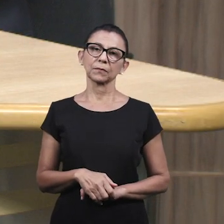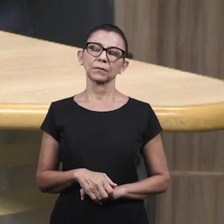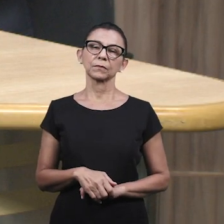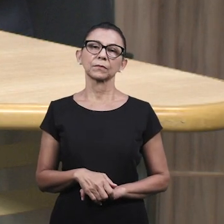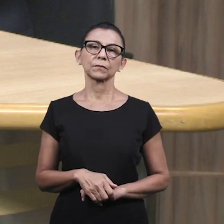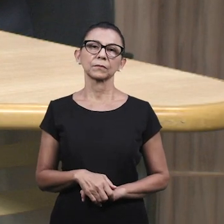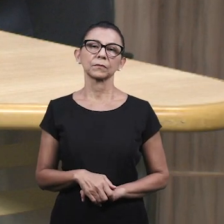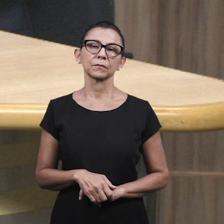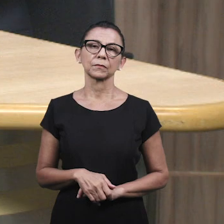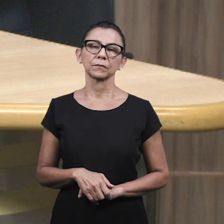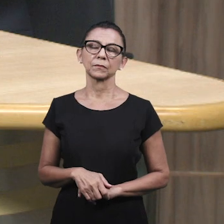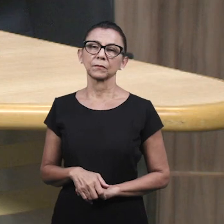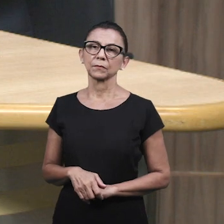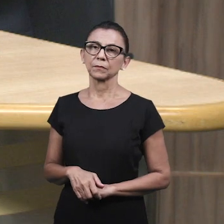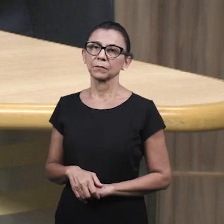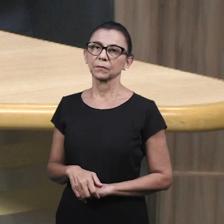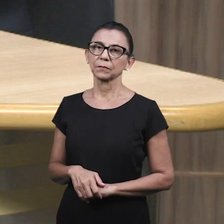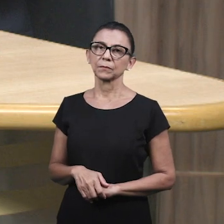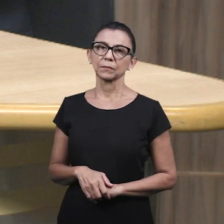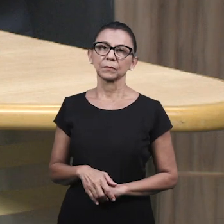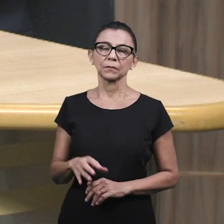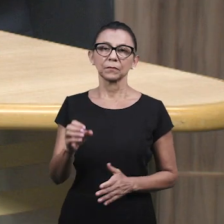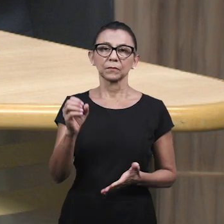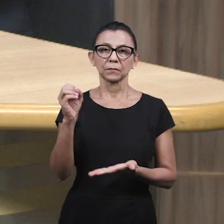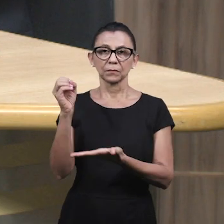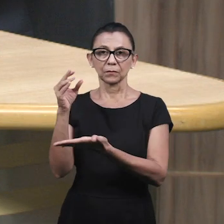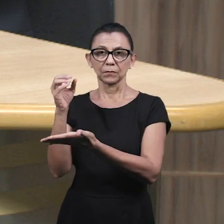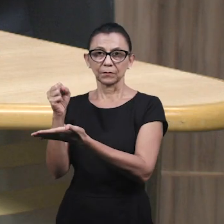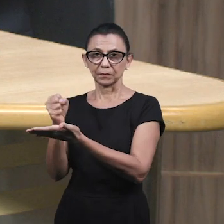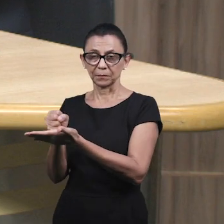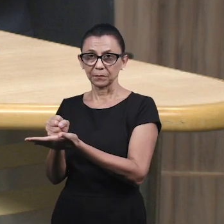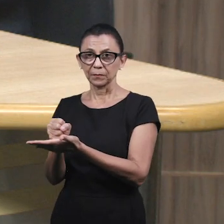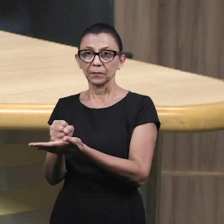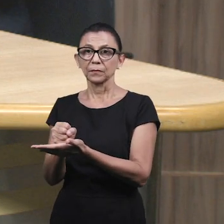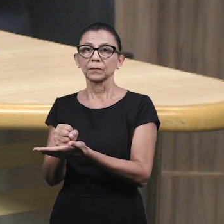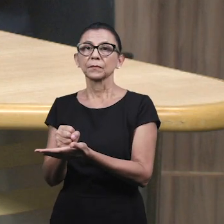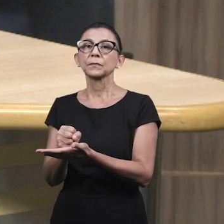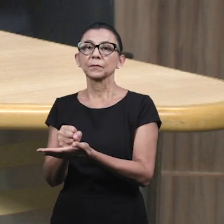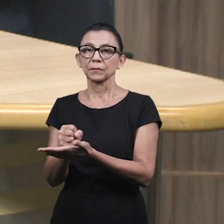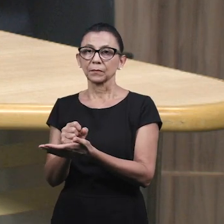Em todo projeto no Novo Testamento,